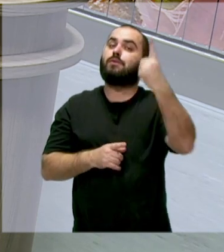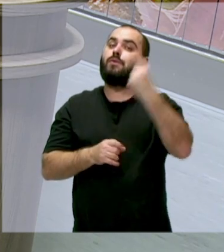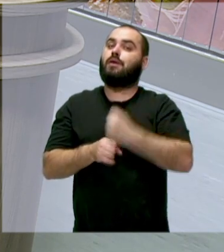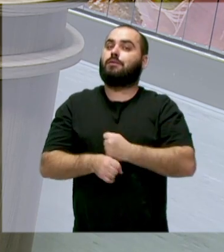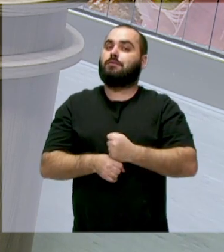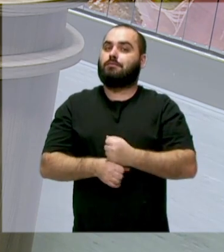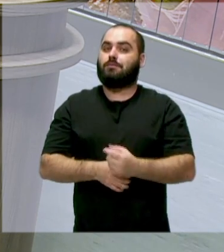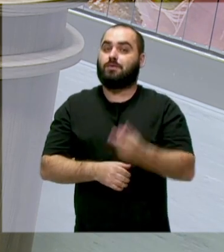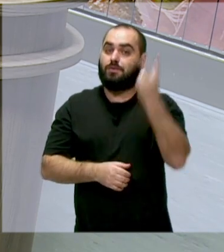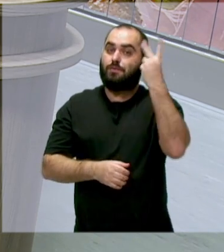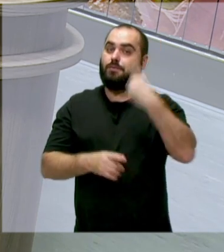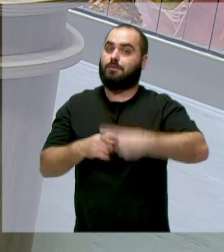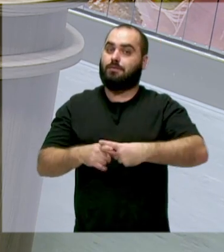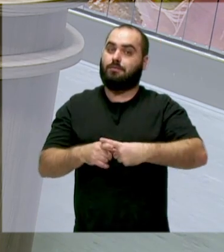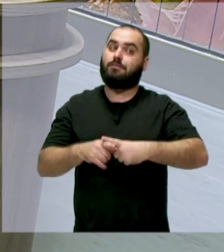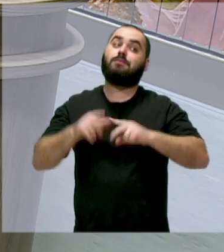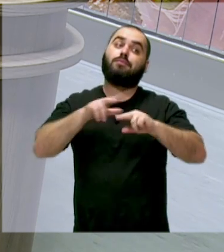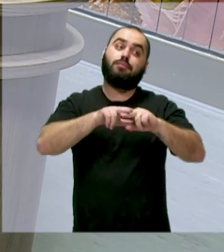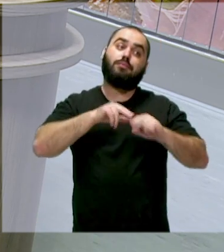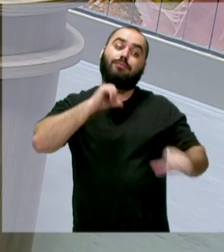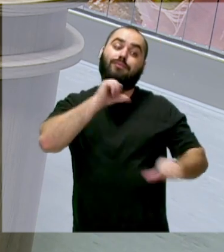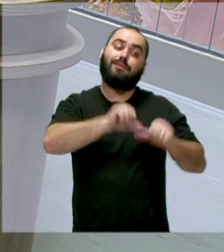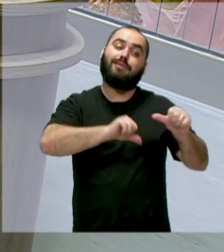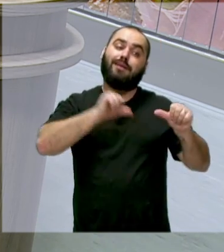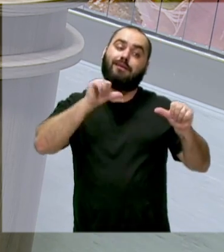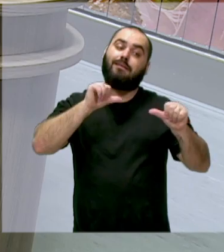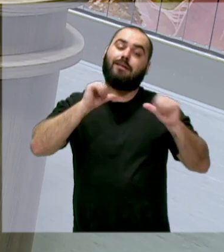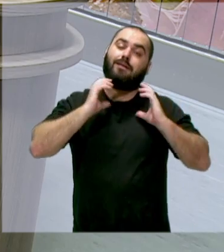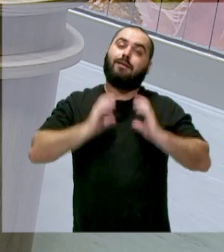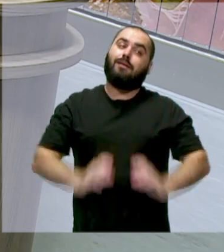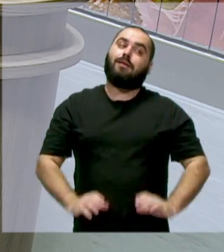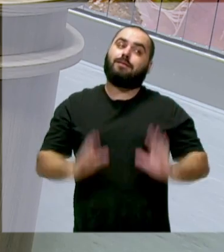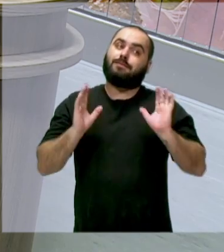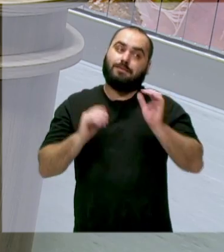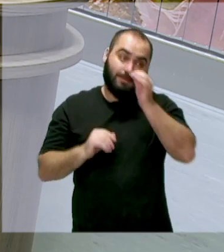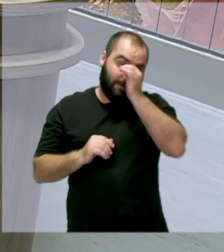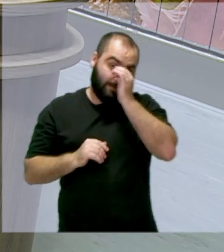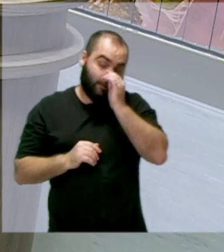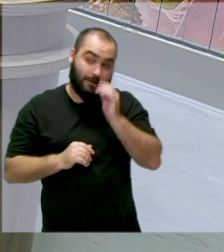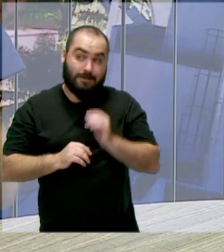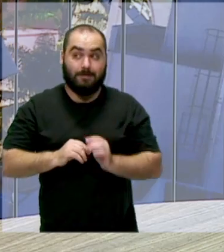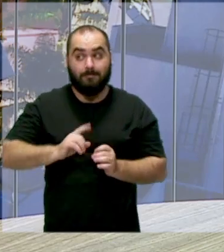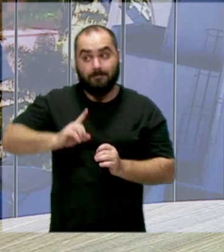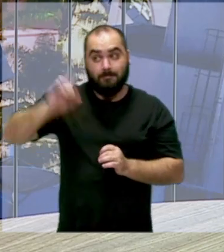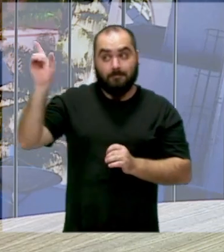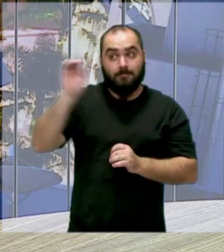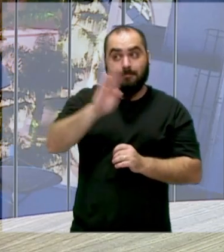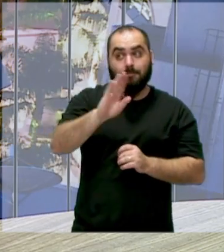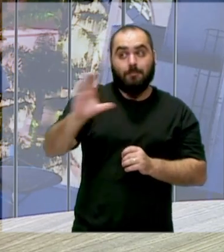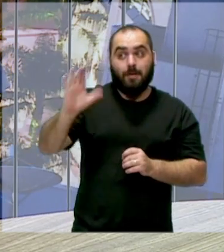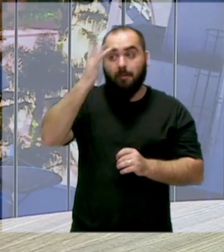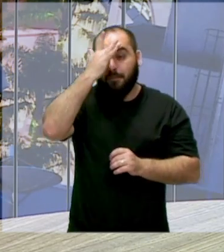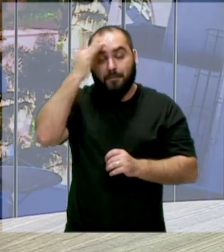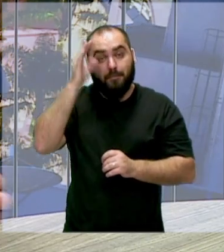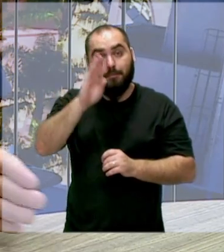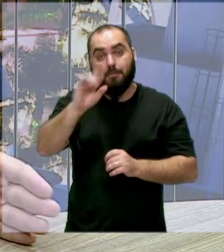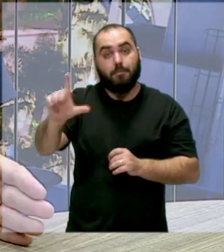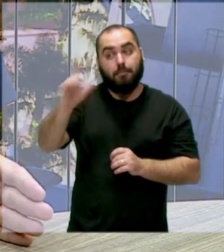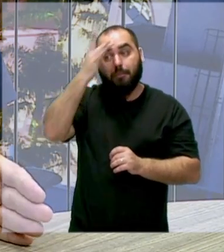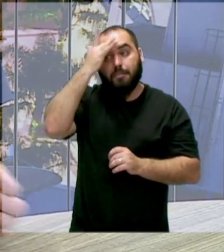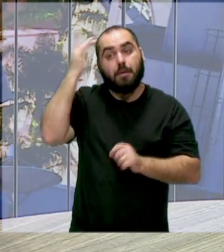Então, o que é isso? É mudança de comportamentos. Talvez lá as pessoas tenham uma sistemática diferente ou